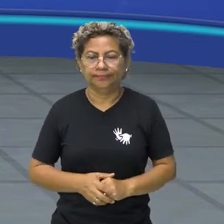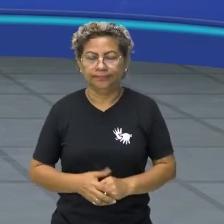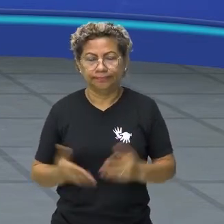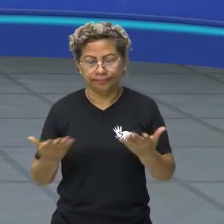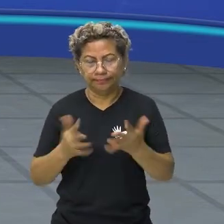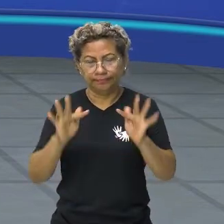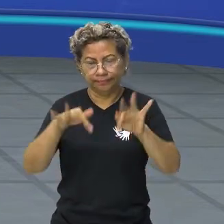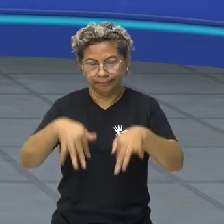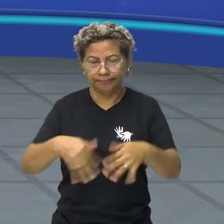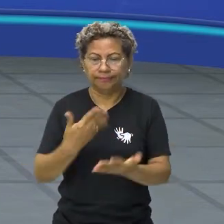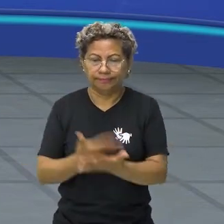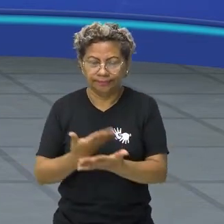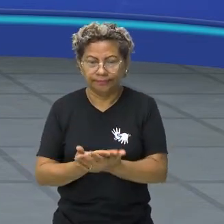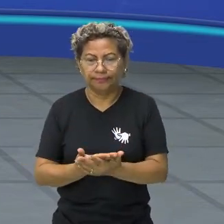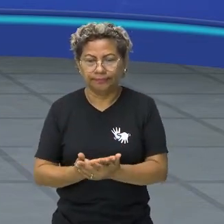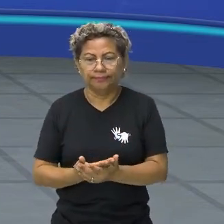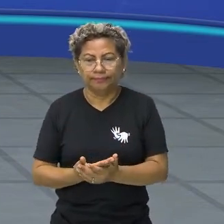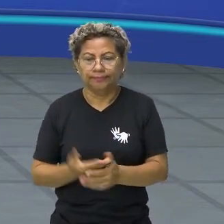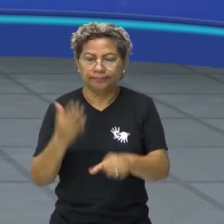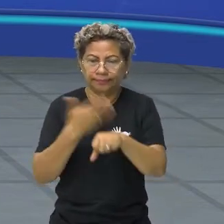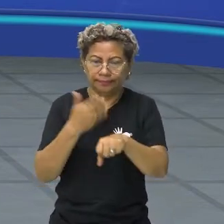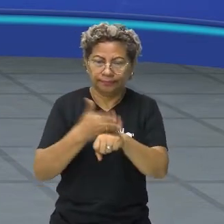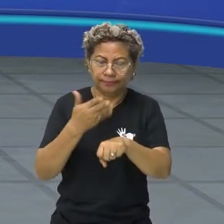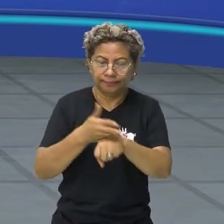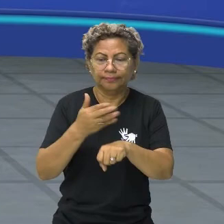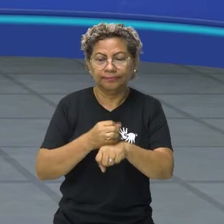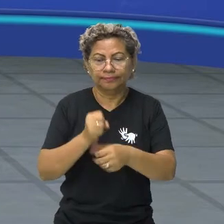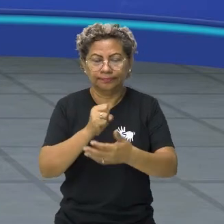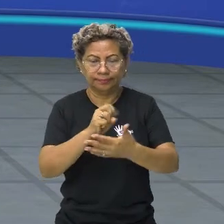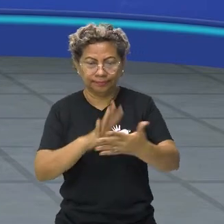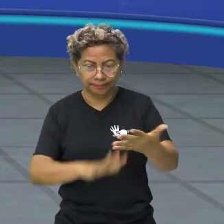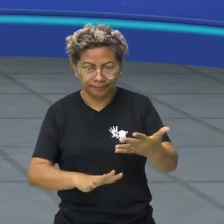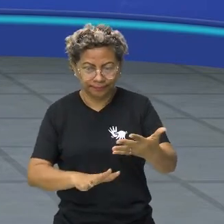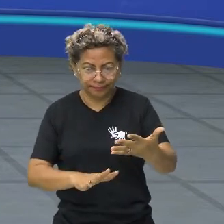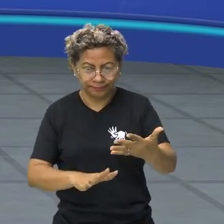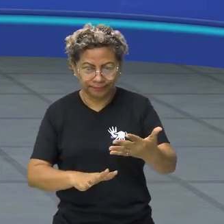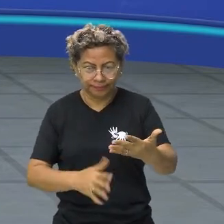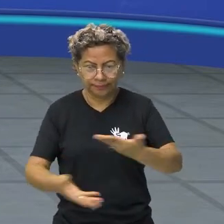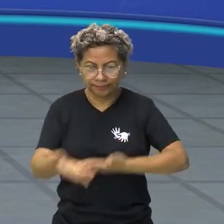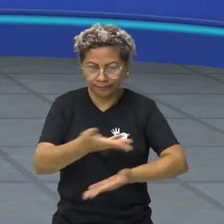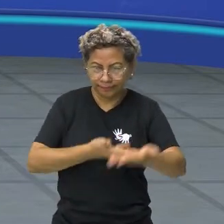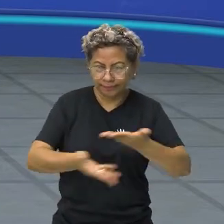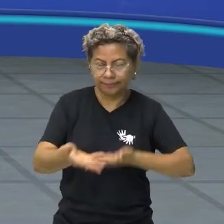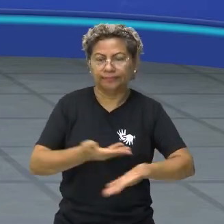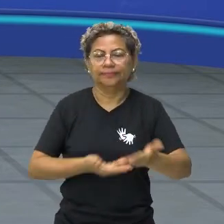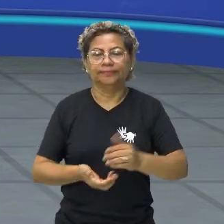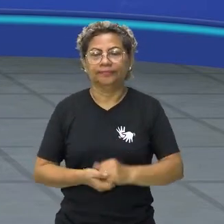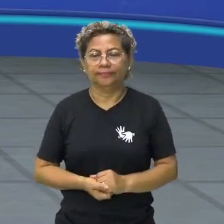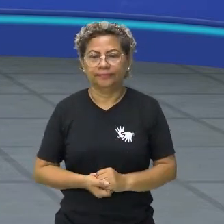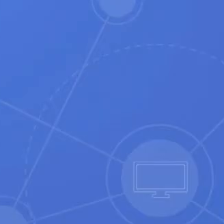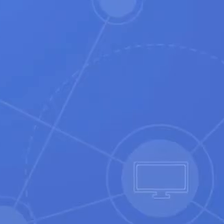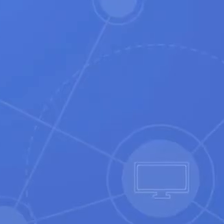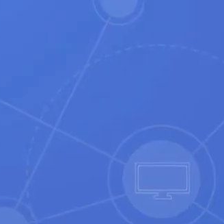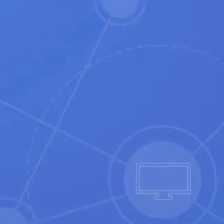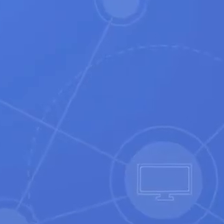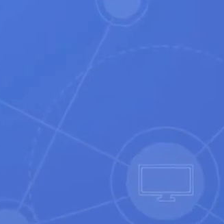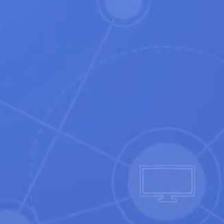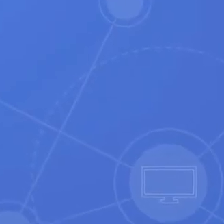Finalizando essa agora a nossa aula, vamos para a nossa dinâmica local interativa. Olha só.